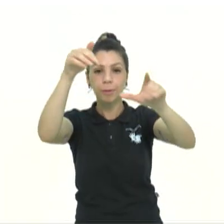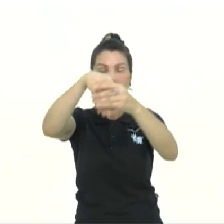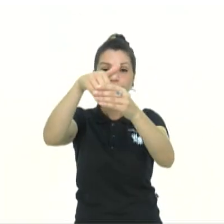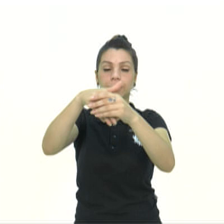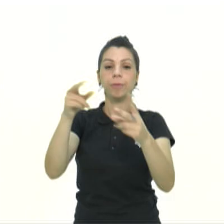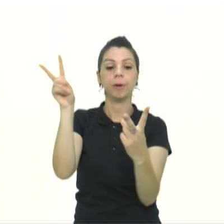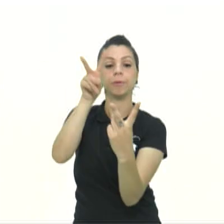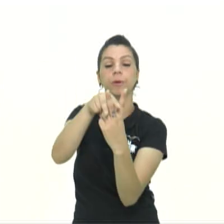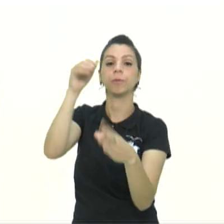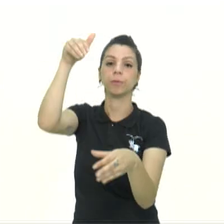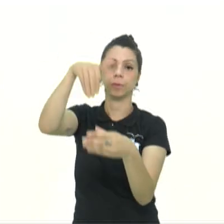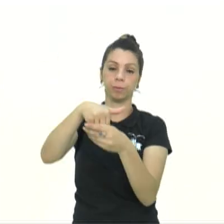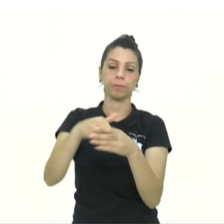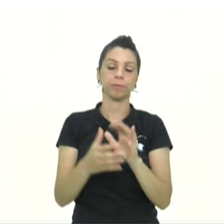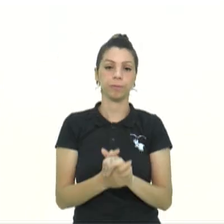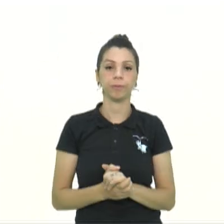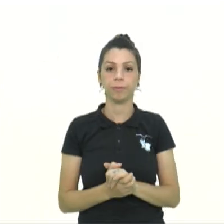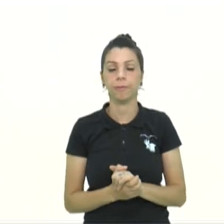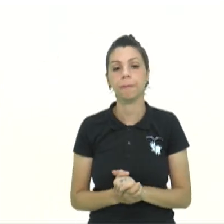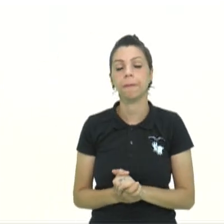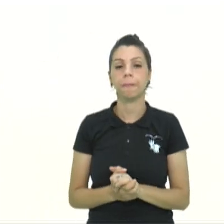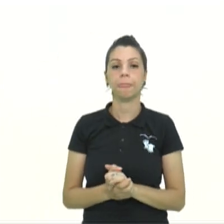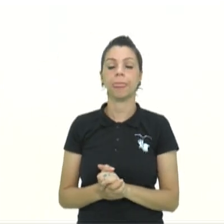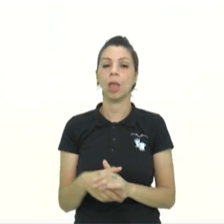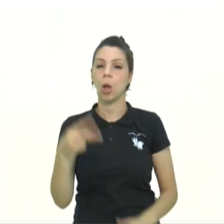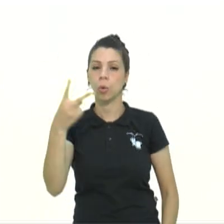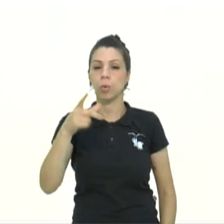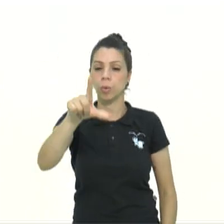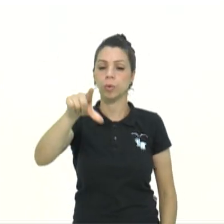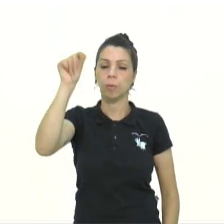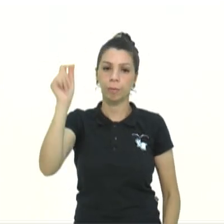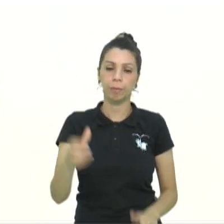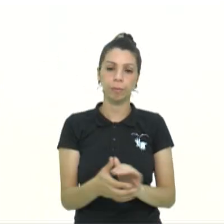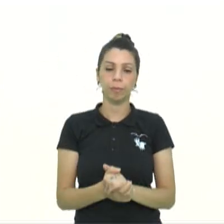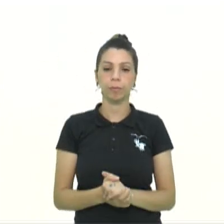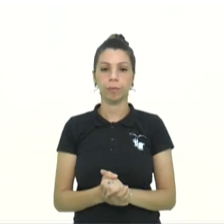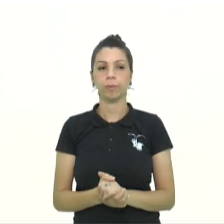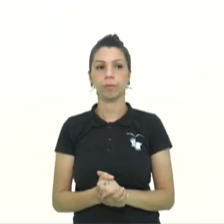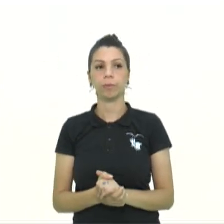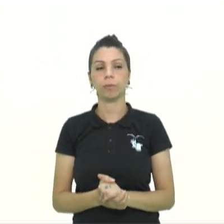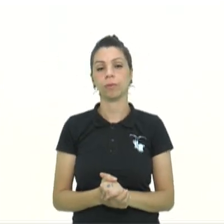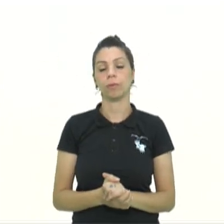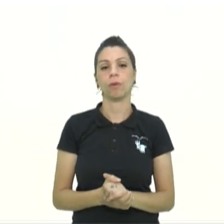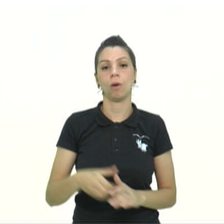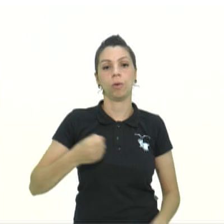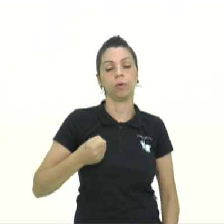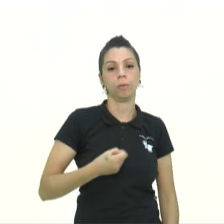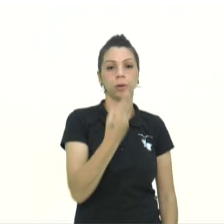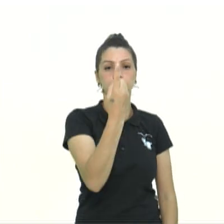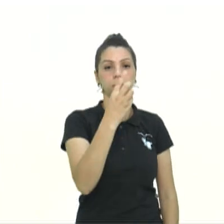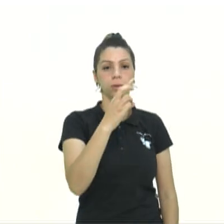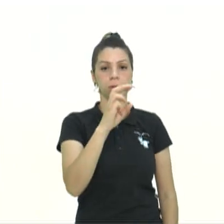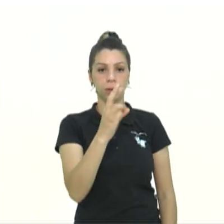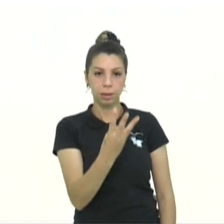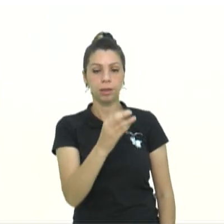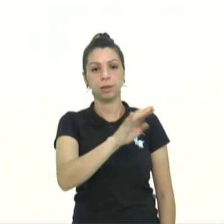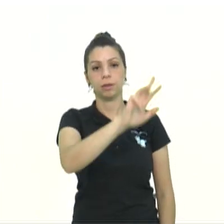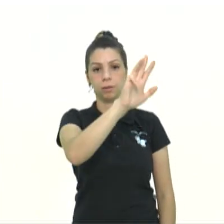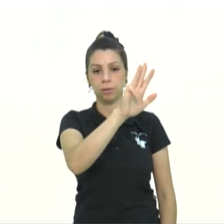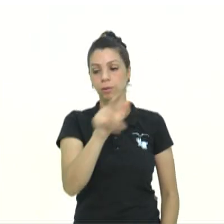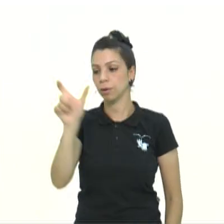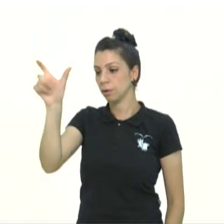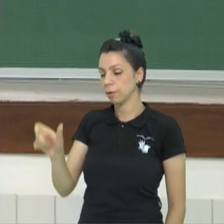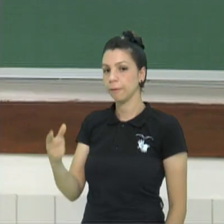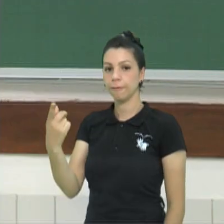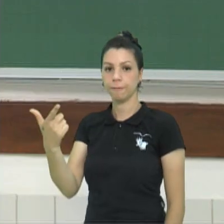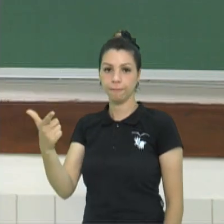o segundo turno. Então, duas opções apenas. O candidato com o número 13, Lula, o candidato com o número 20, Collor.